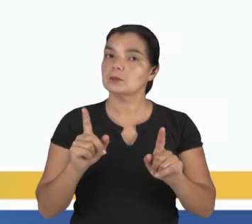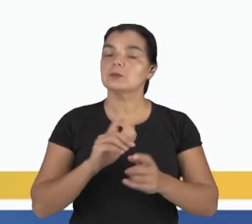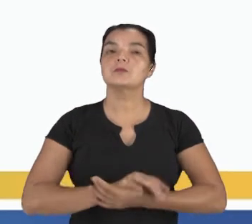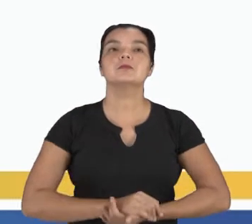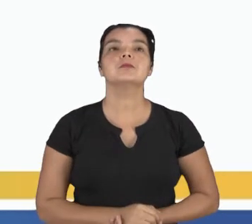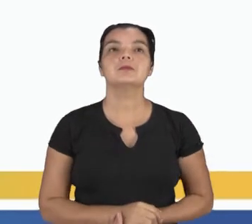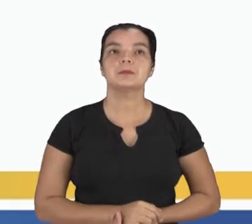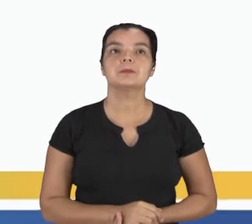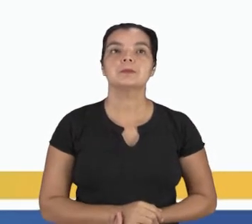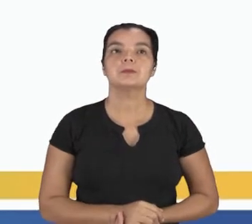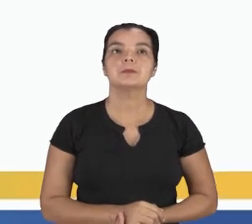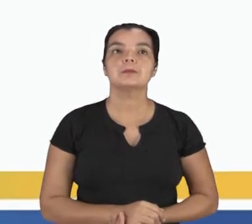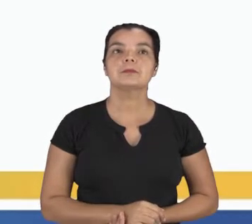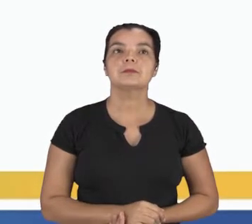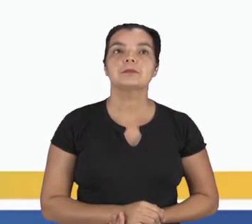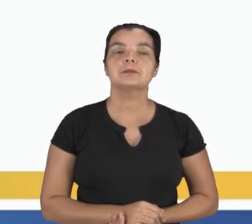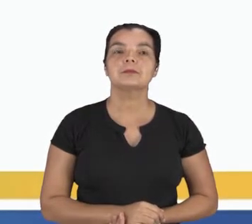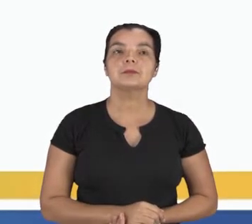diferentes.